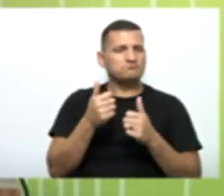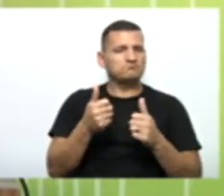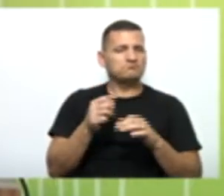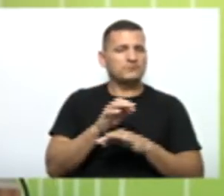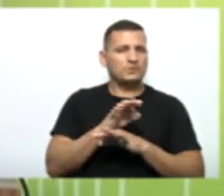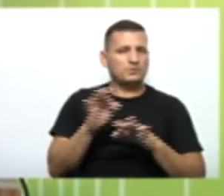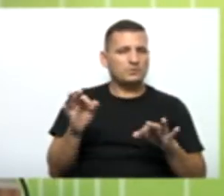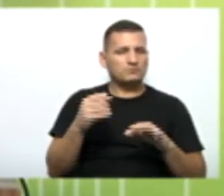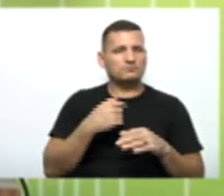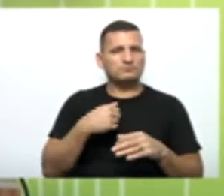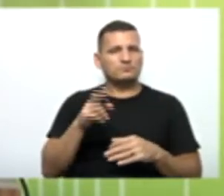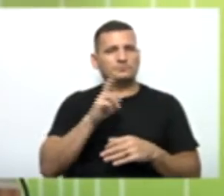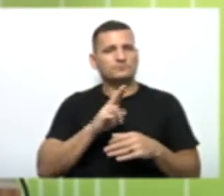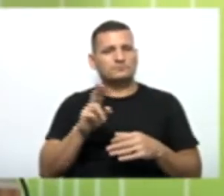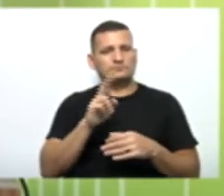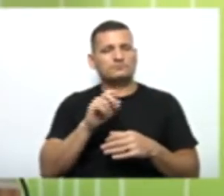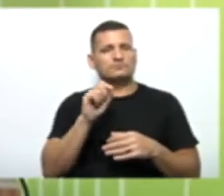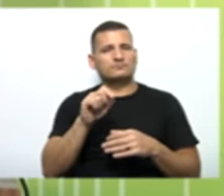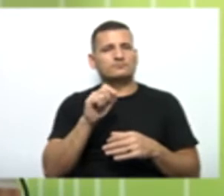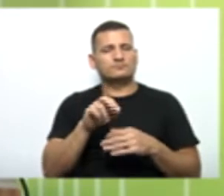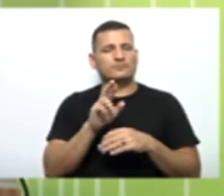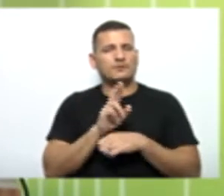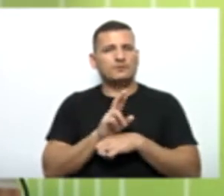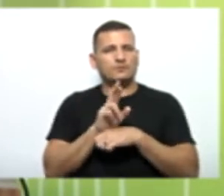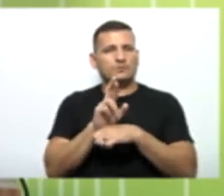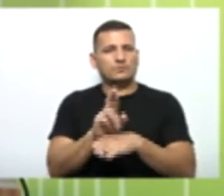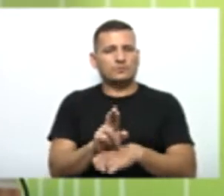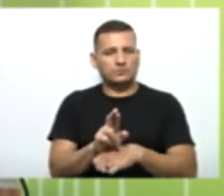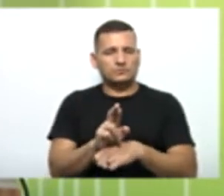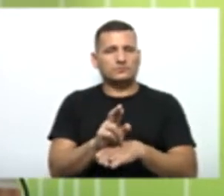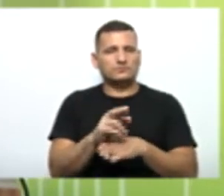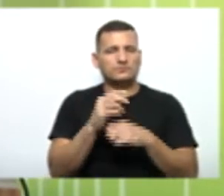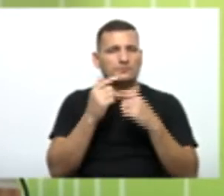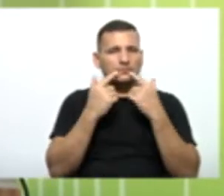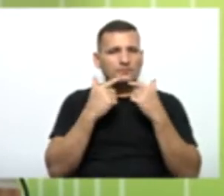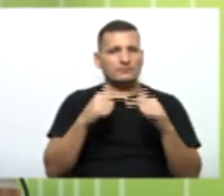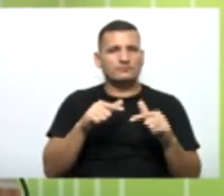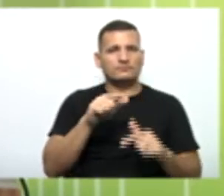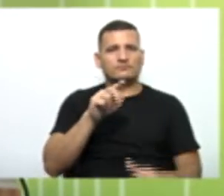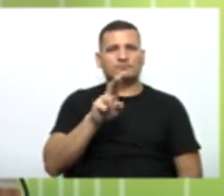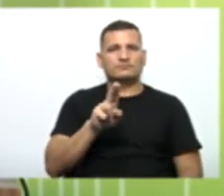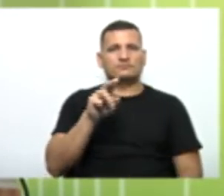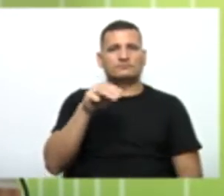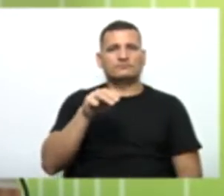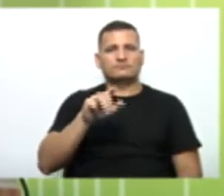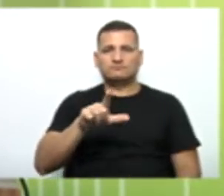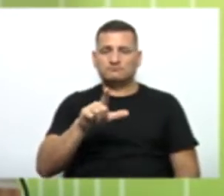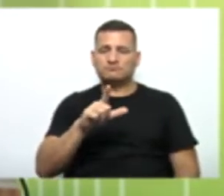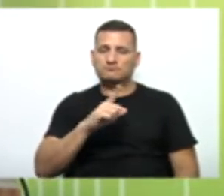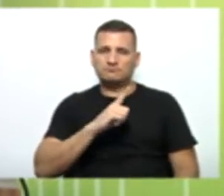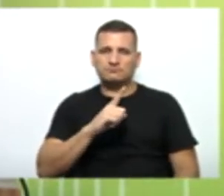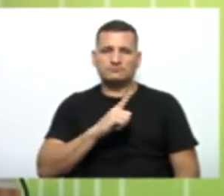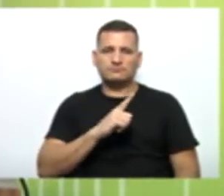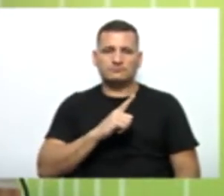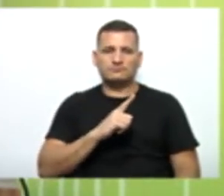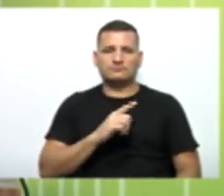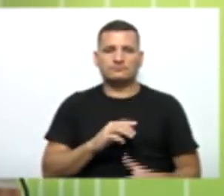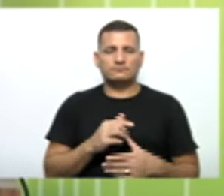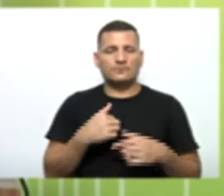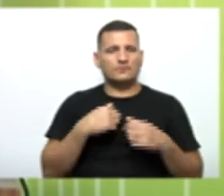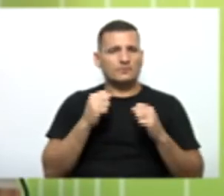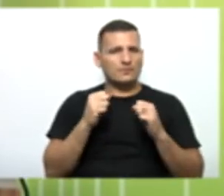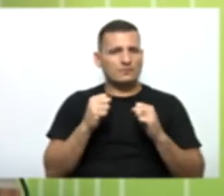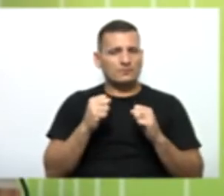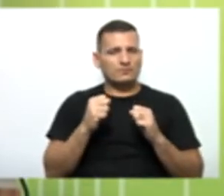Eu poder utilizar os recursos que a linguagem aí, o ML, oferece para a gente, né? Eu posso